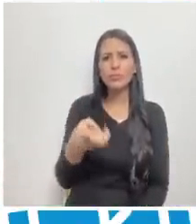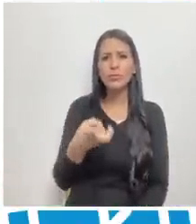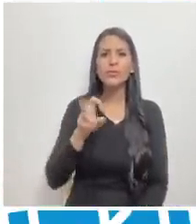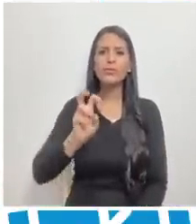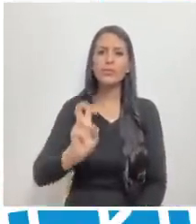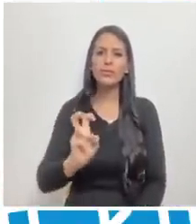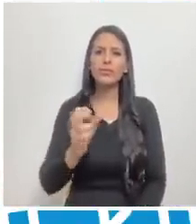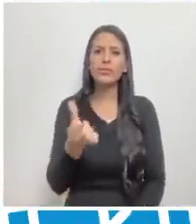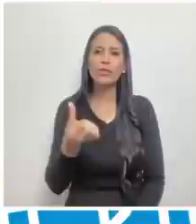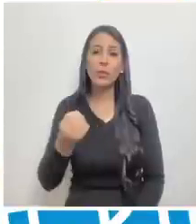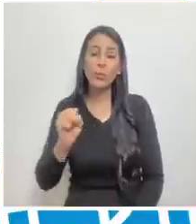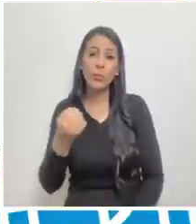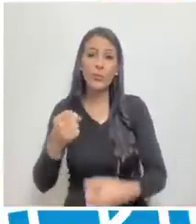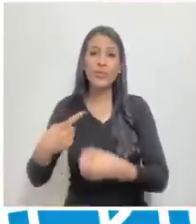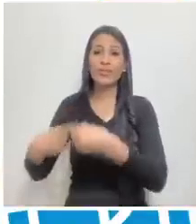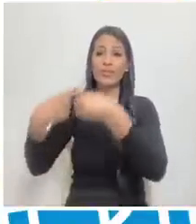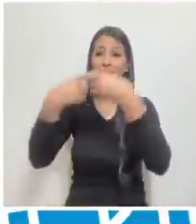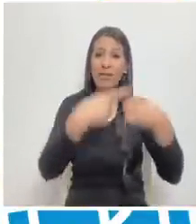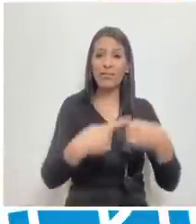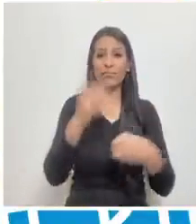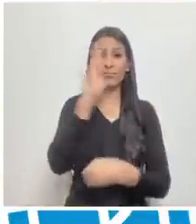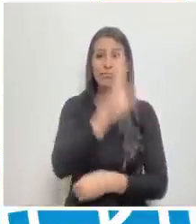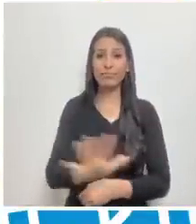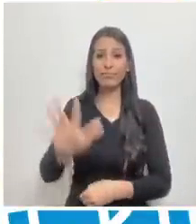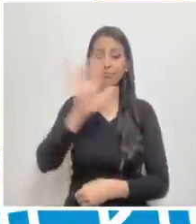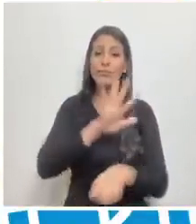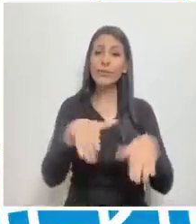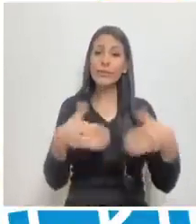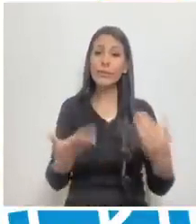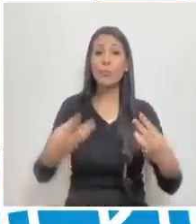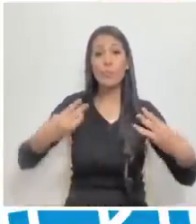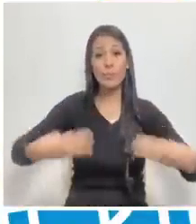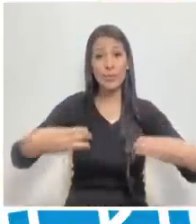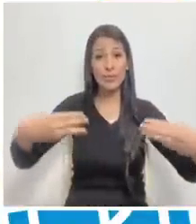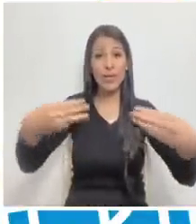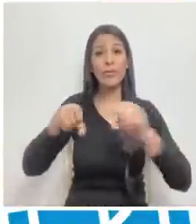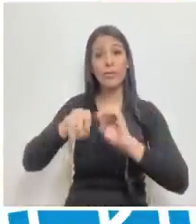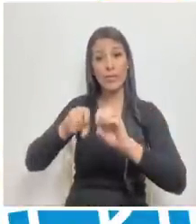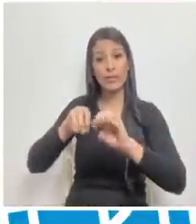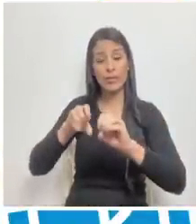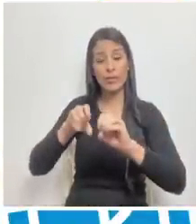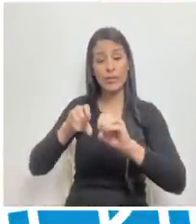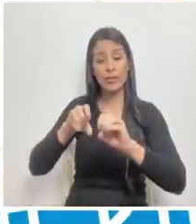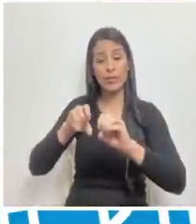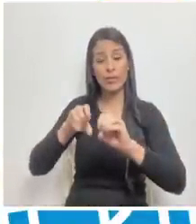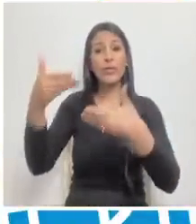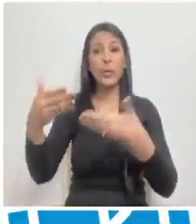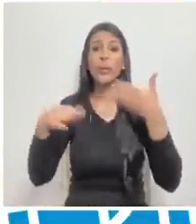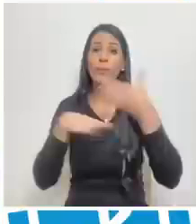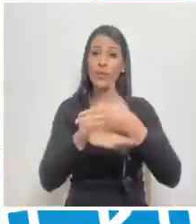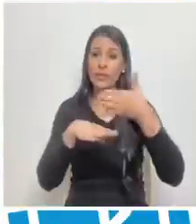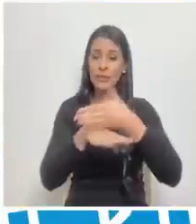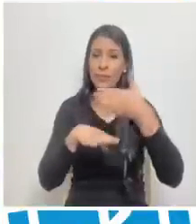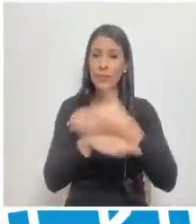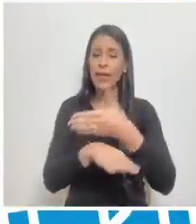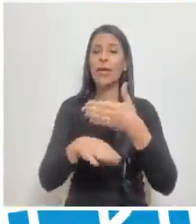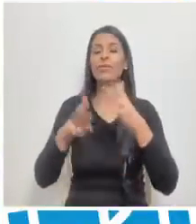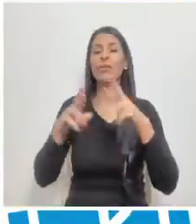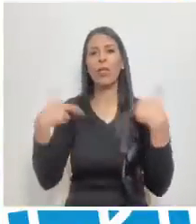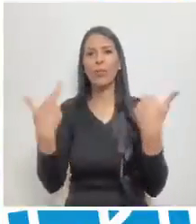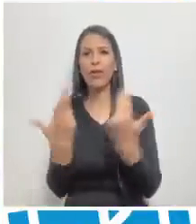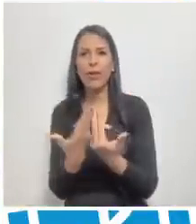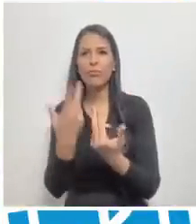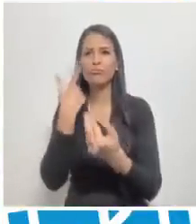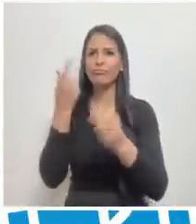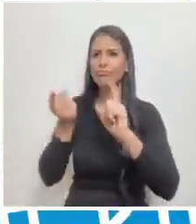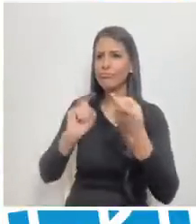municípios brasileiros. Então, o Ministério da Educação nos convidou a participar de algumas reuniões, juntamente com o CONSED, para estarmos